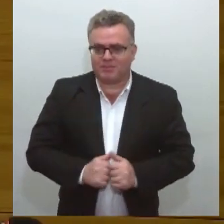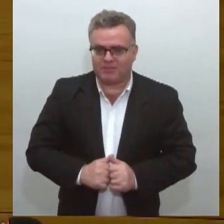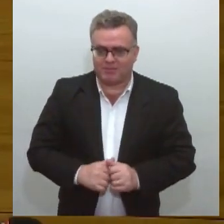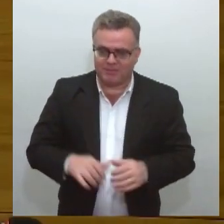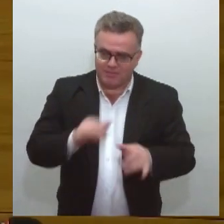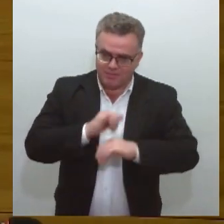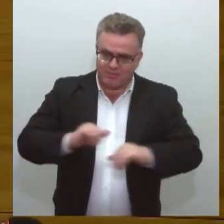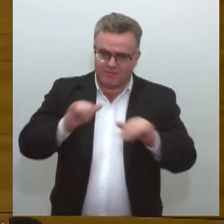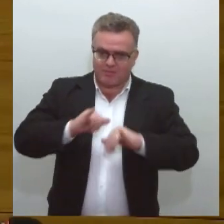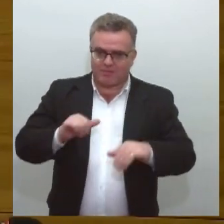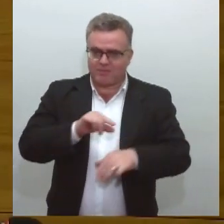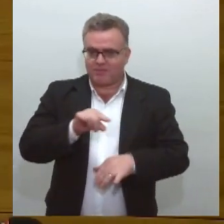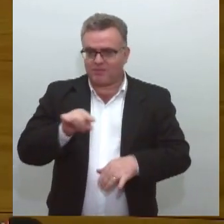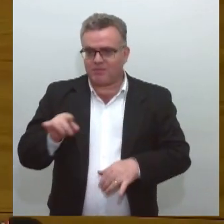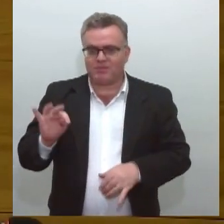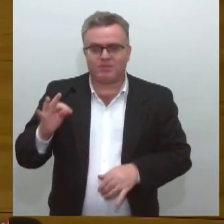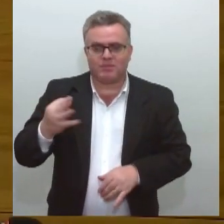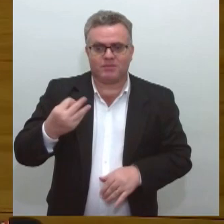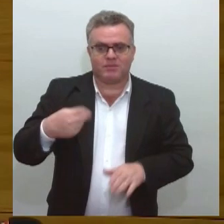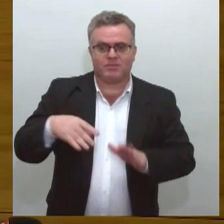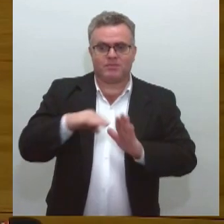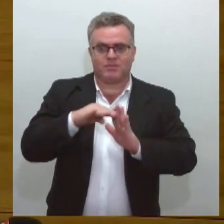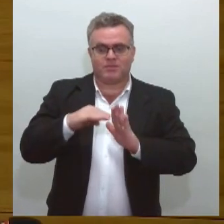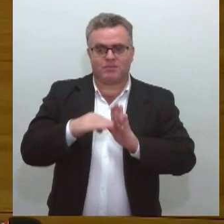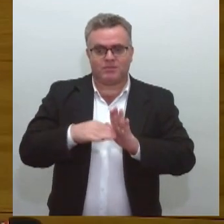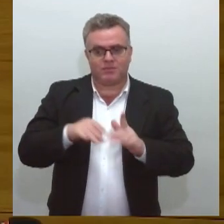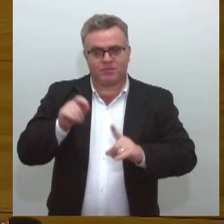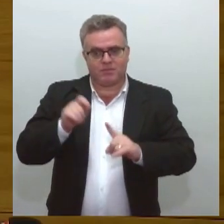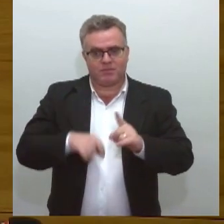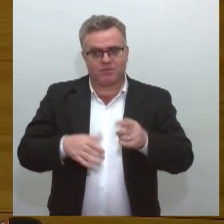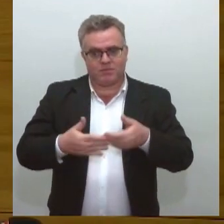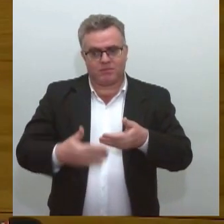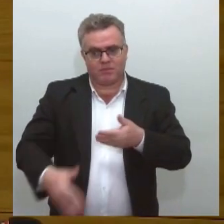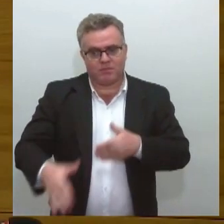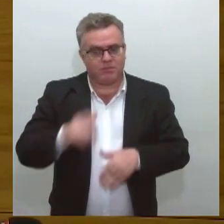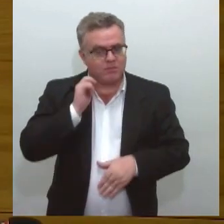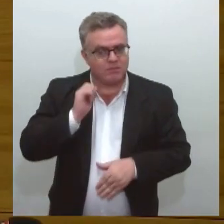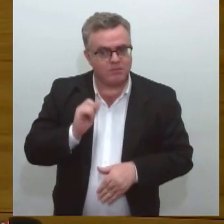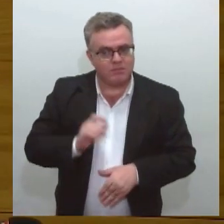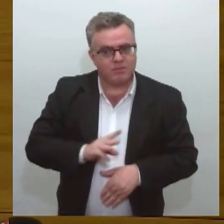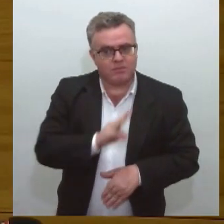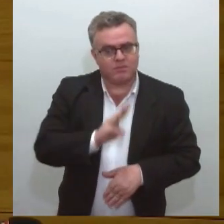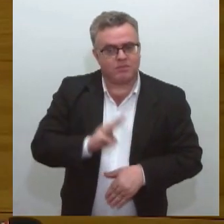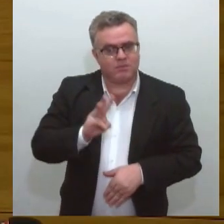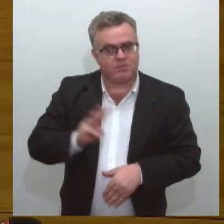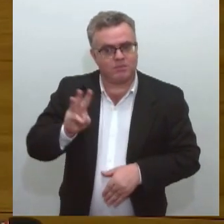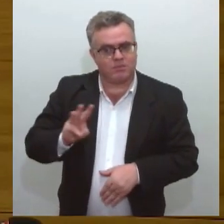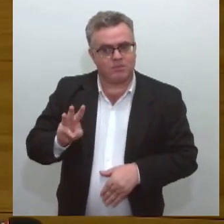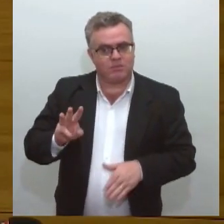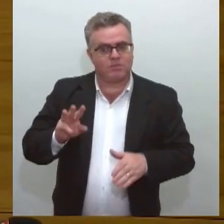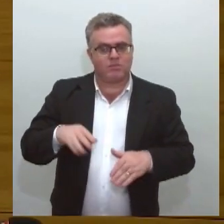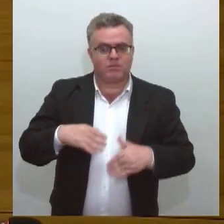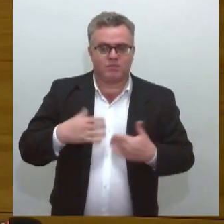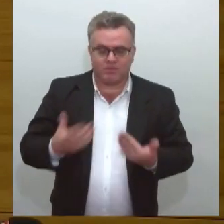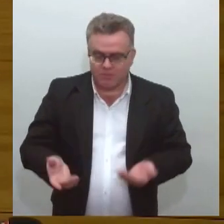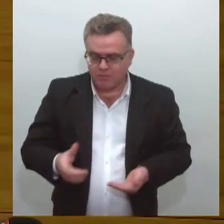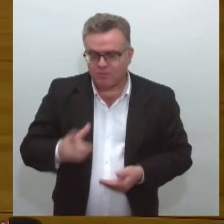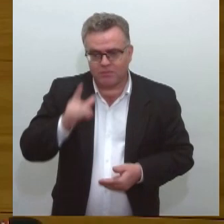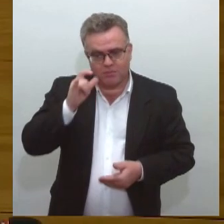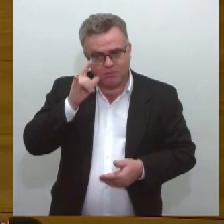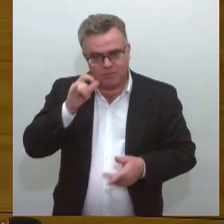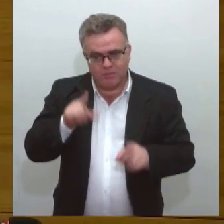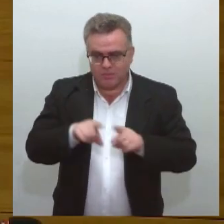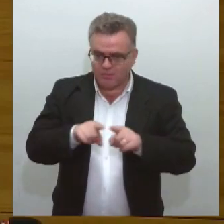tem toda a programação do mês, agora de abril, lá na página da Escola do Legislativo, lá no Instagram e também no site da Assembleia. Tudo